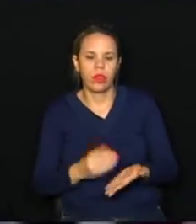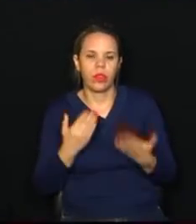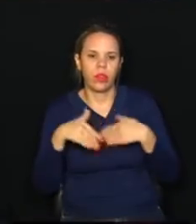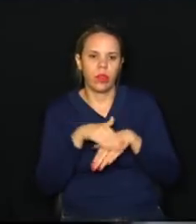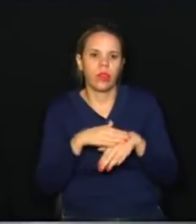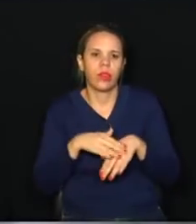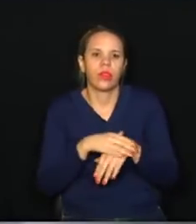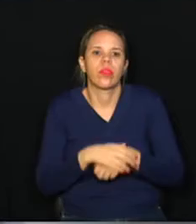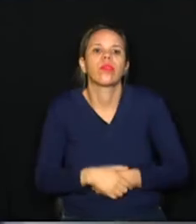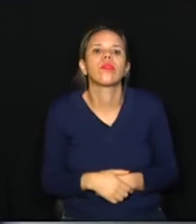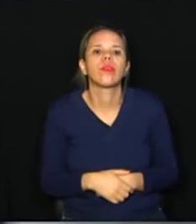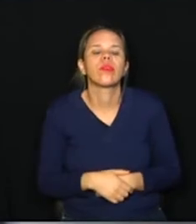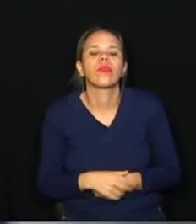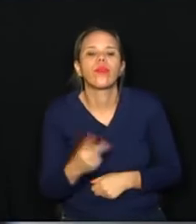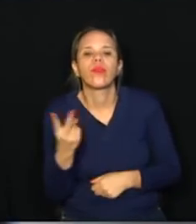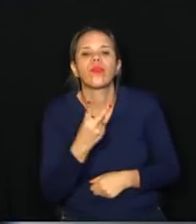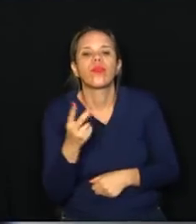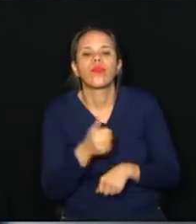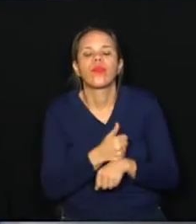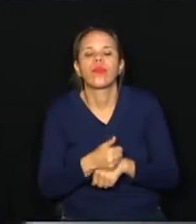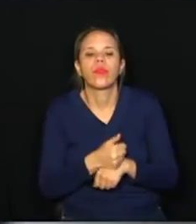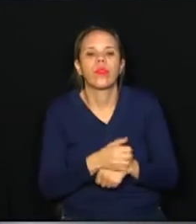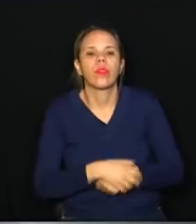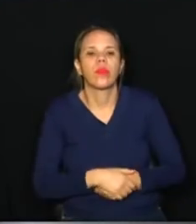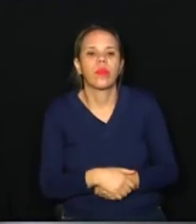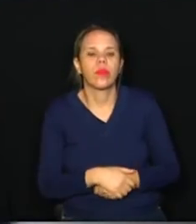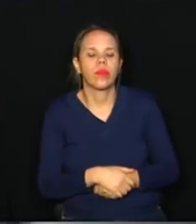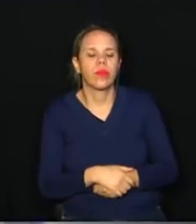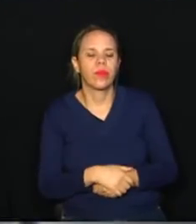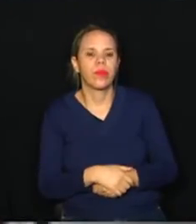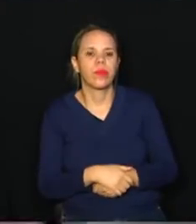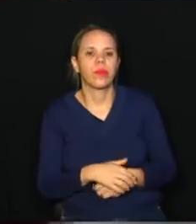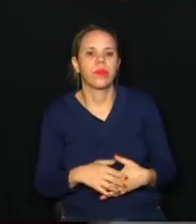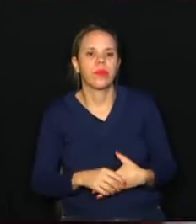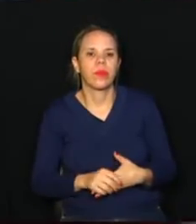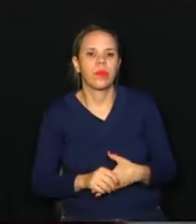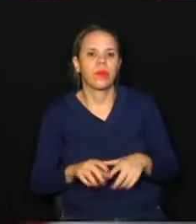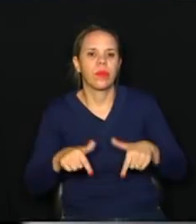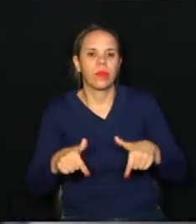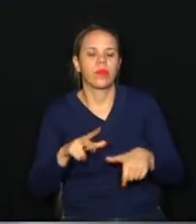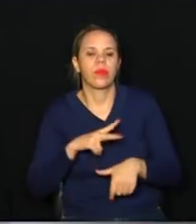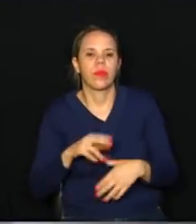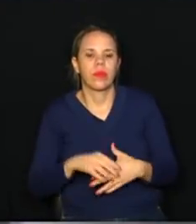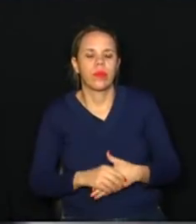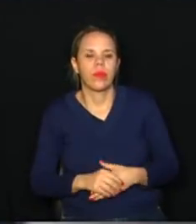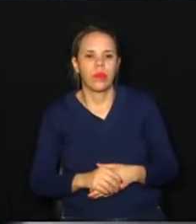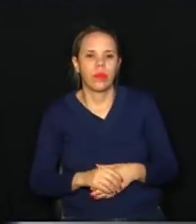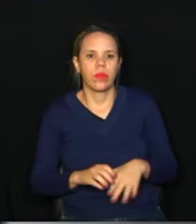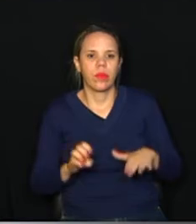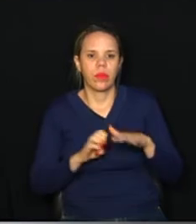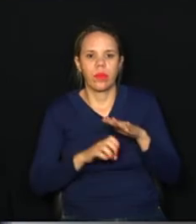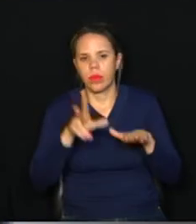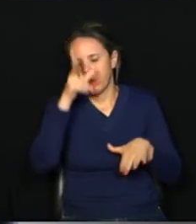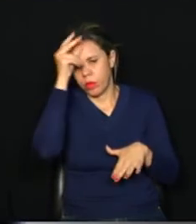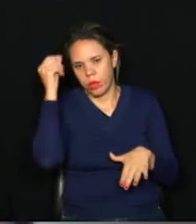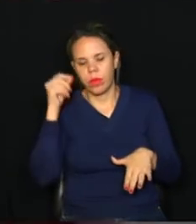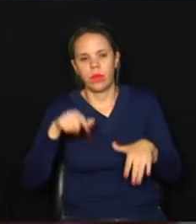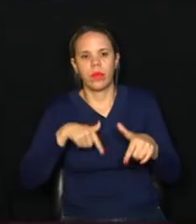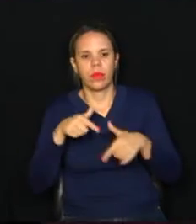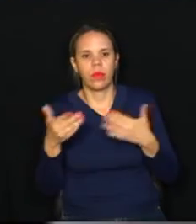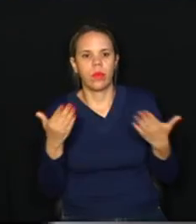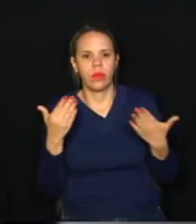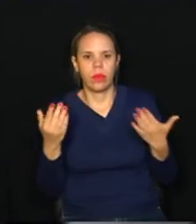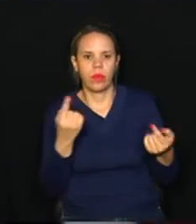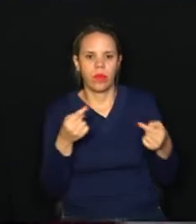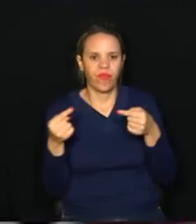conversa dessas duas áreas. A iniciativa privada e a iniciativa pública têm se tratado como se